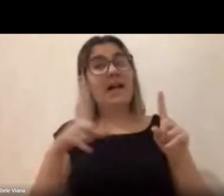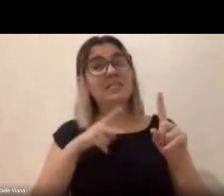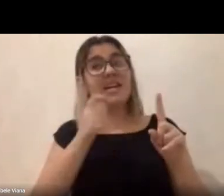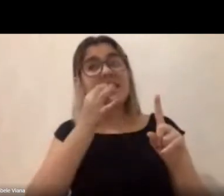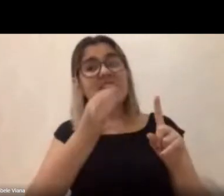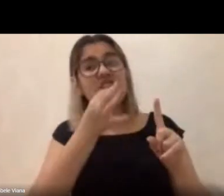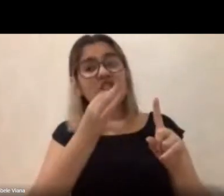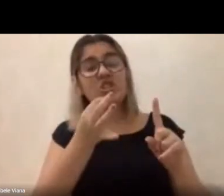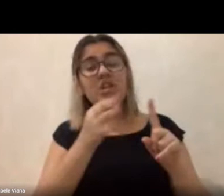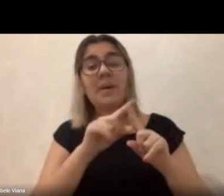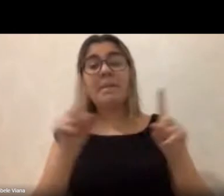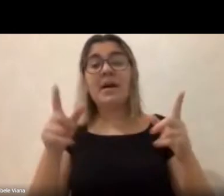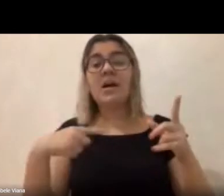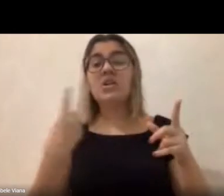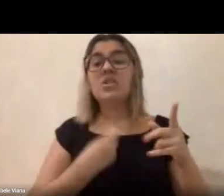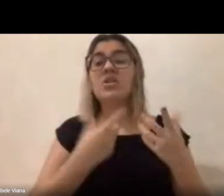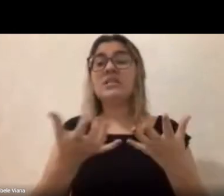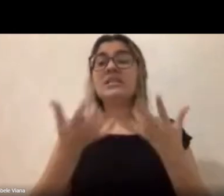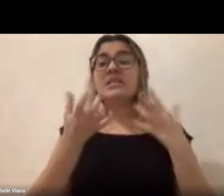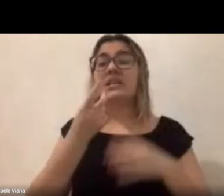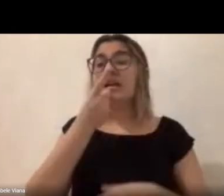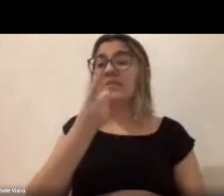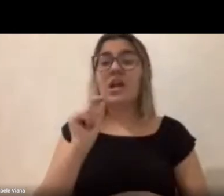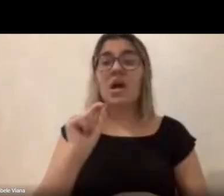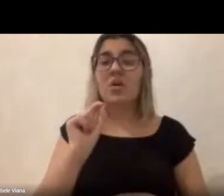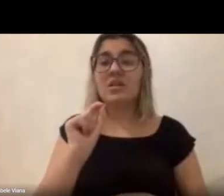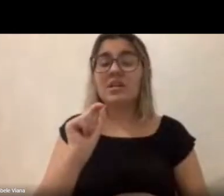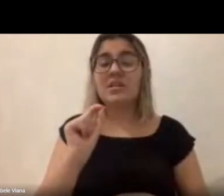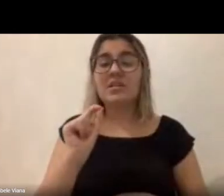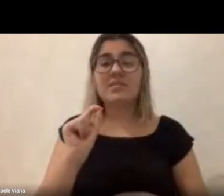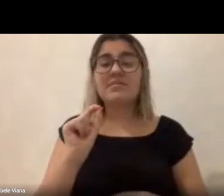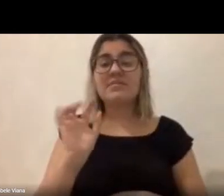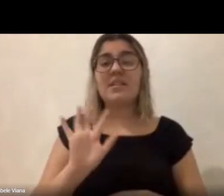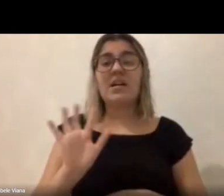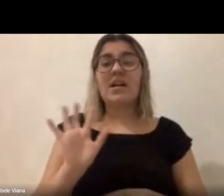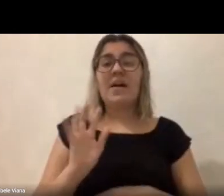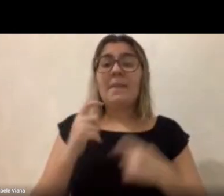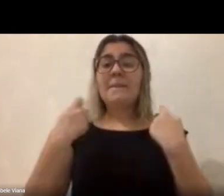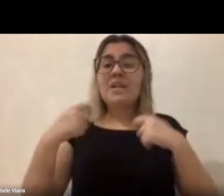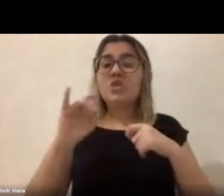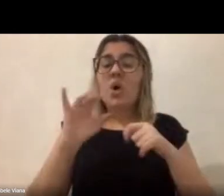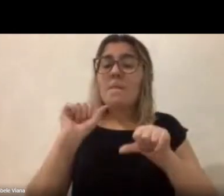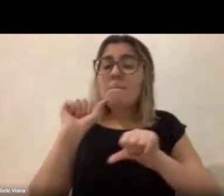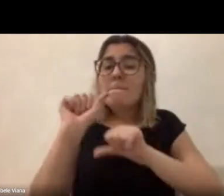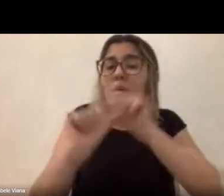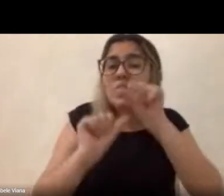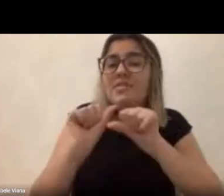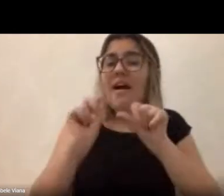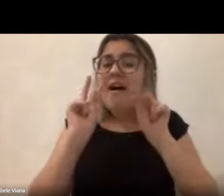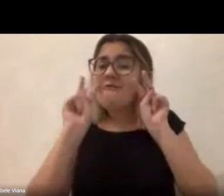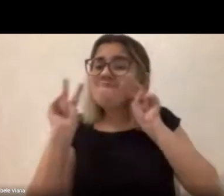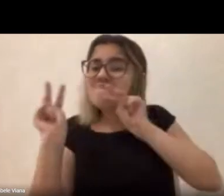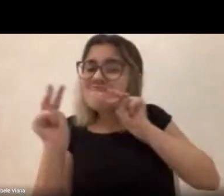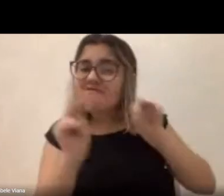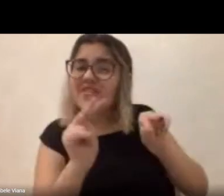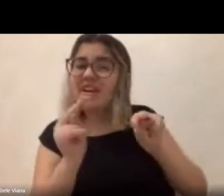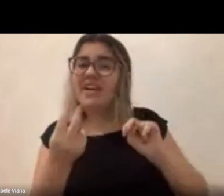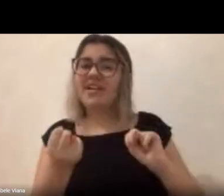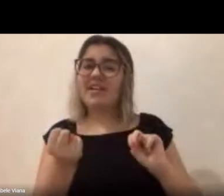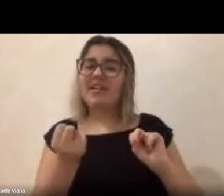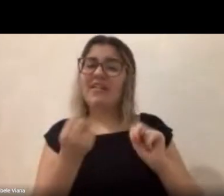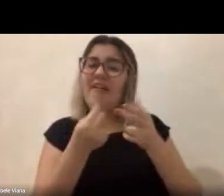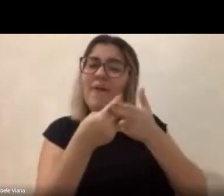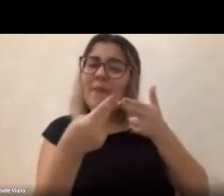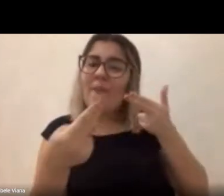só um deslocamento, né, das coisas. Vamos deslocar os objetos, as coisas, os móveis